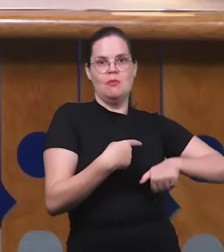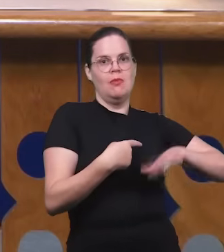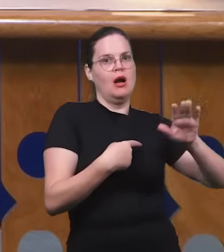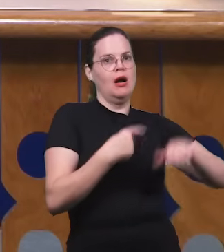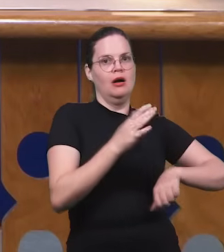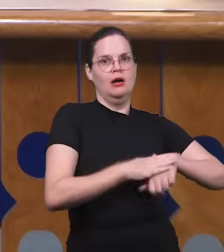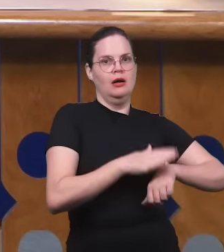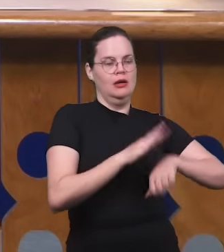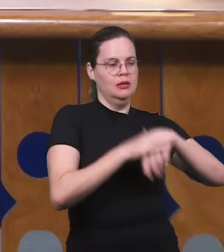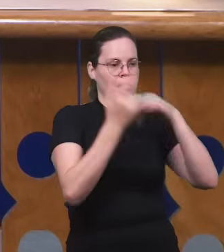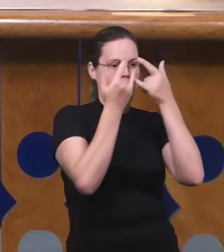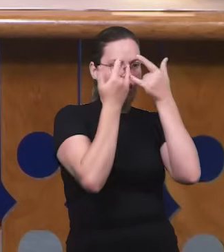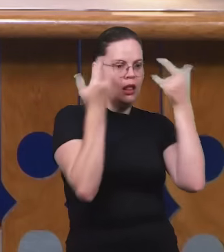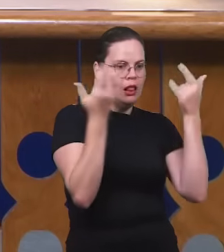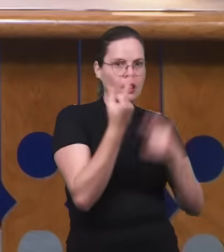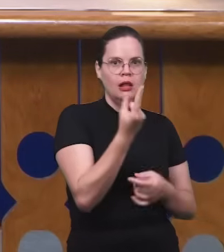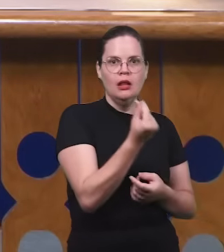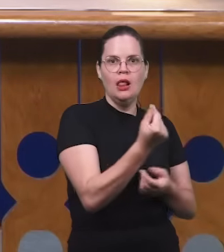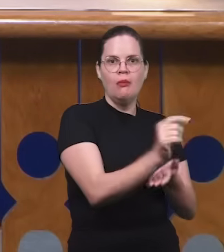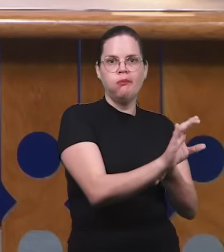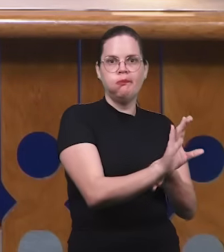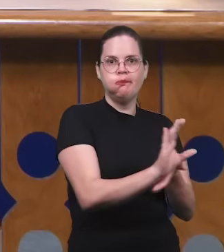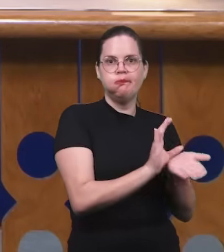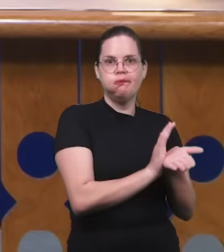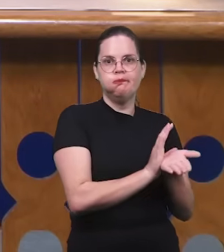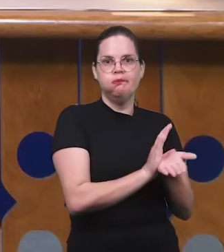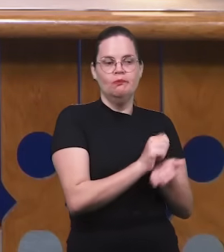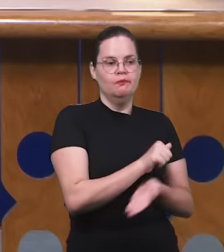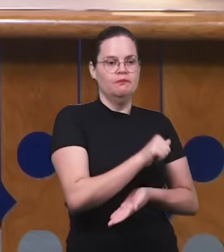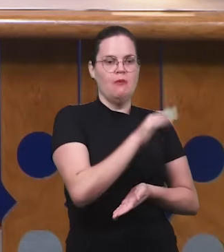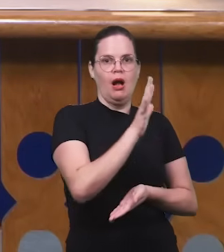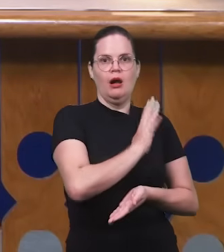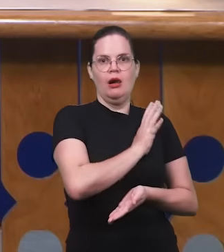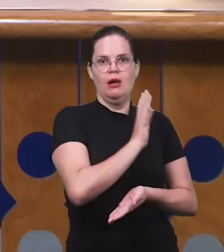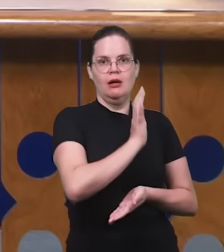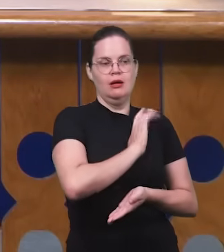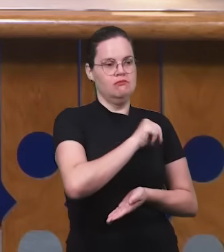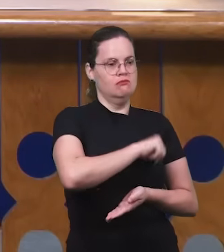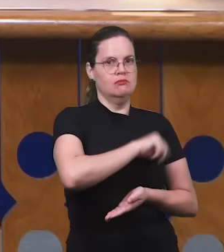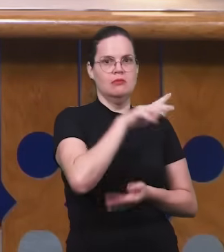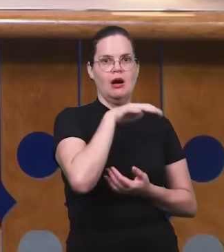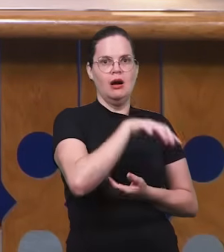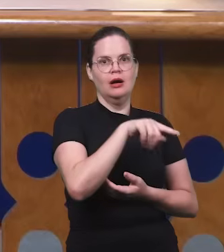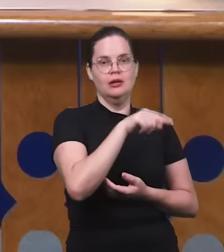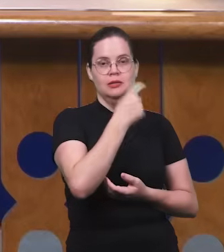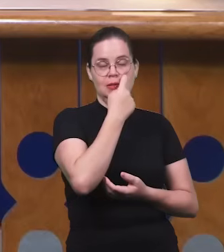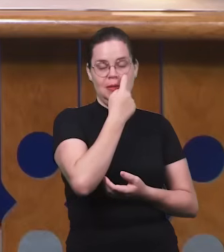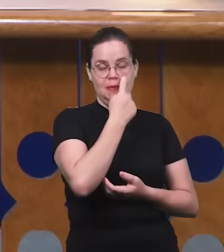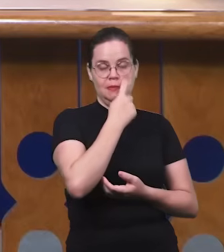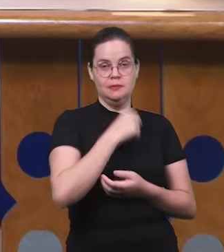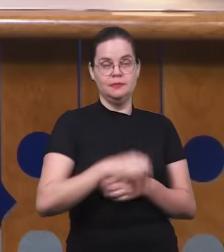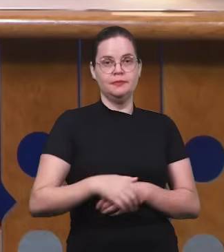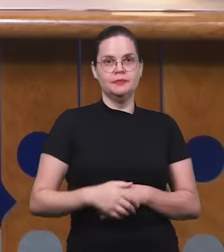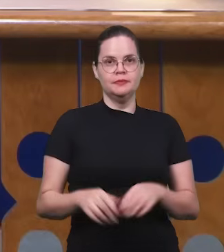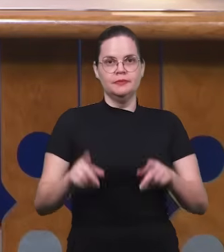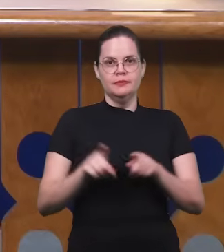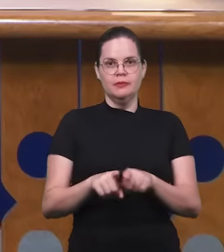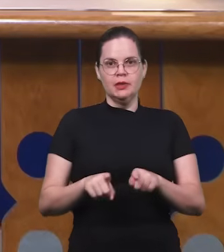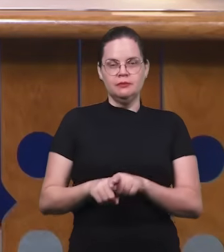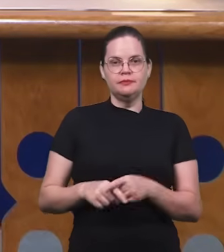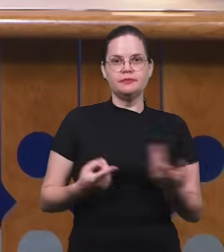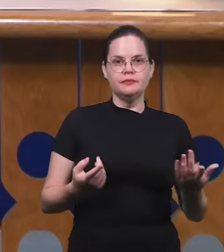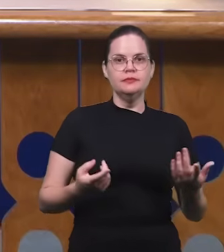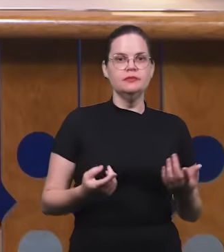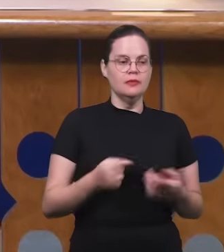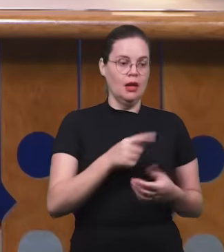vez mais voltadas para aquilo que chama-se prosperidade, relacionado muitas vezes com o bem-estar